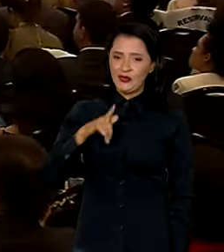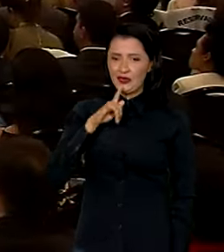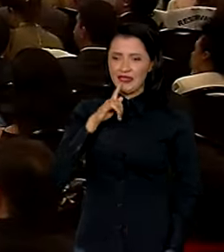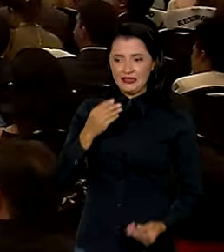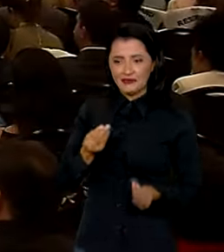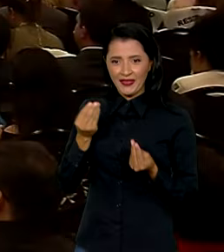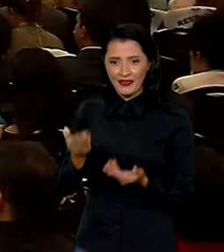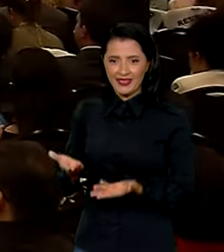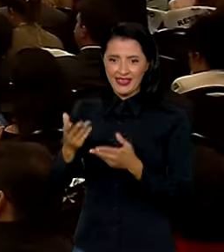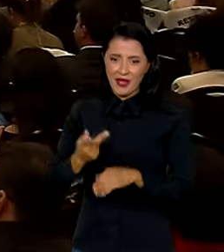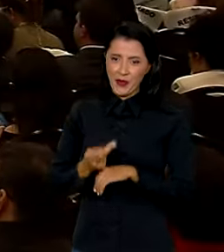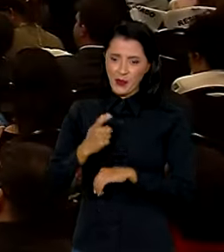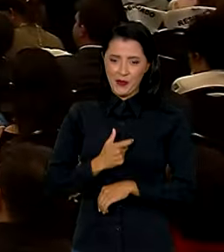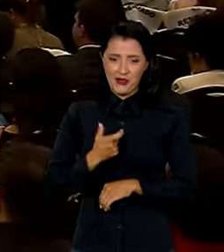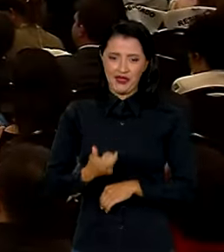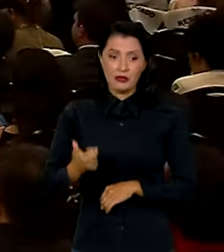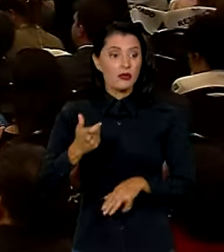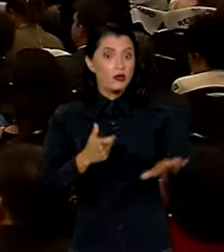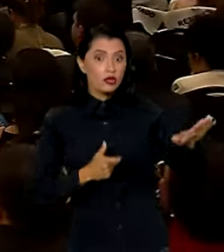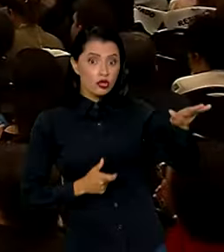Trindade.